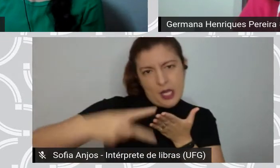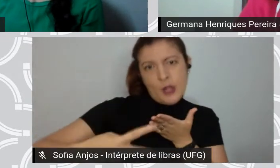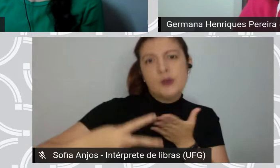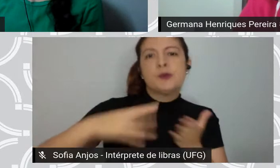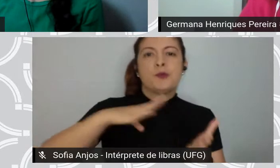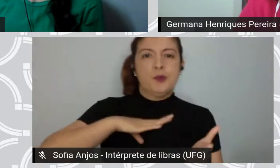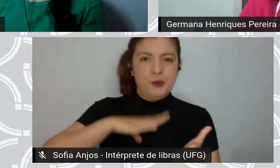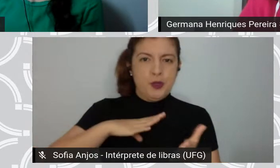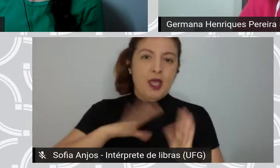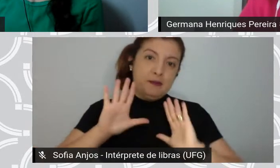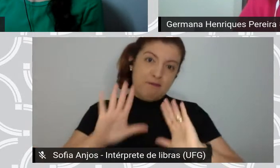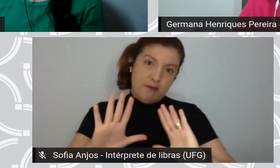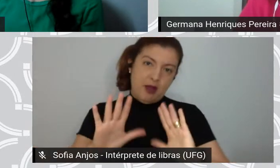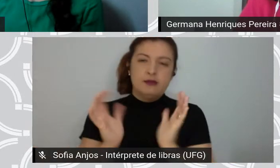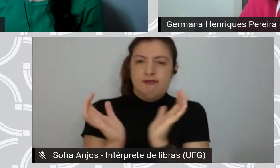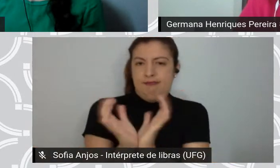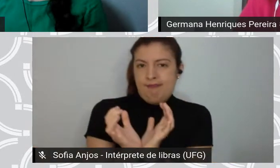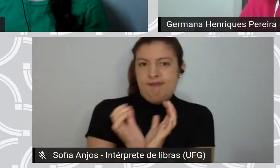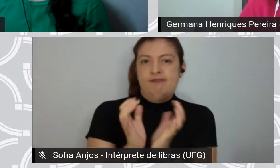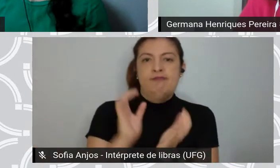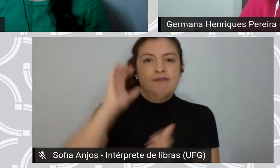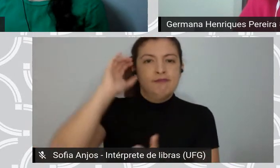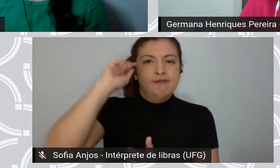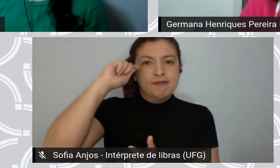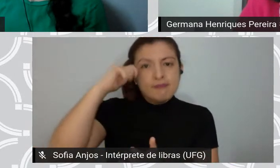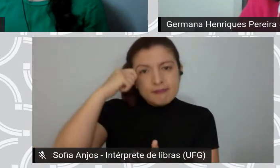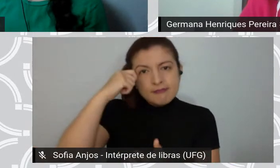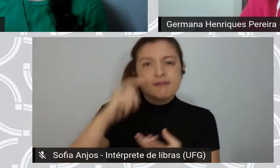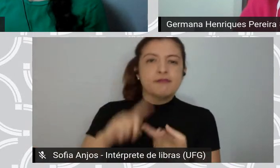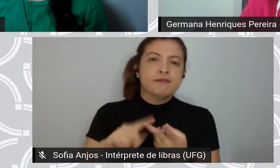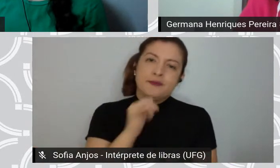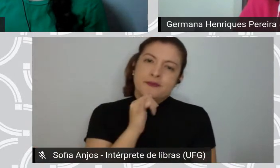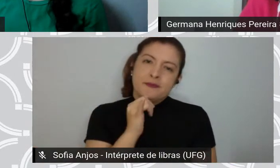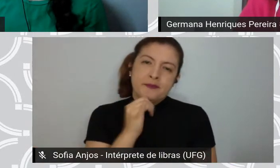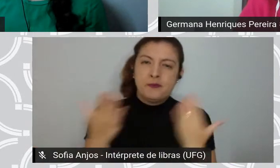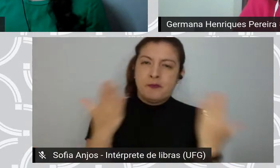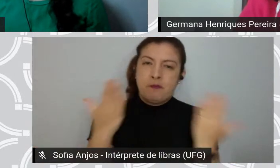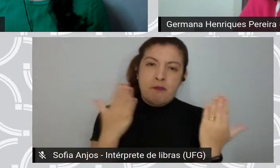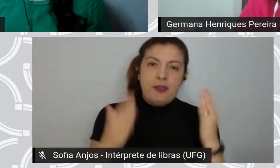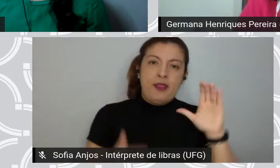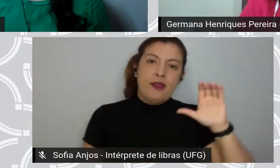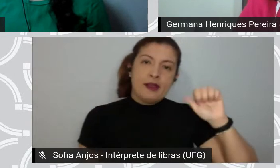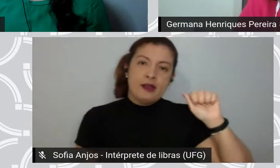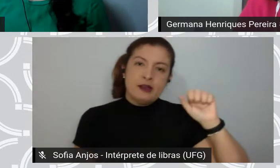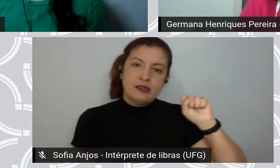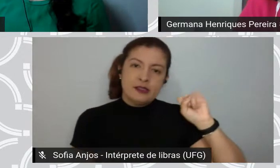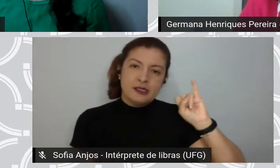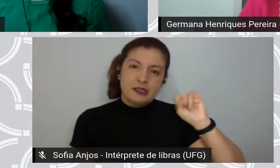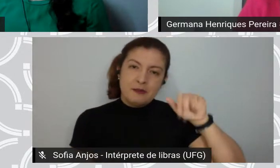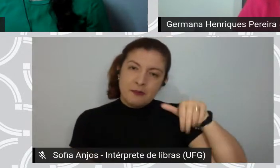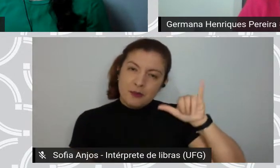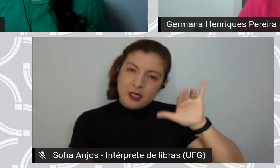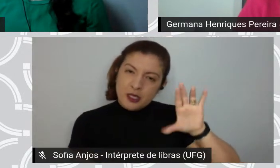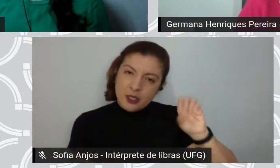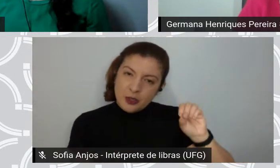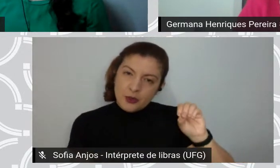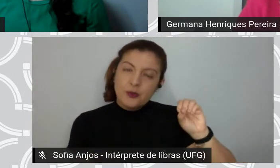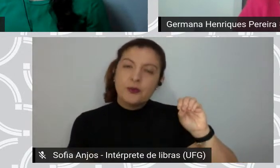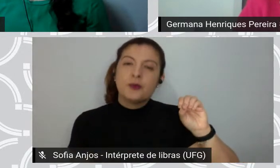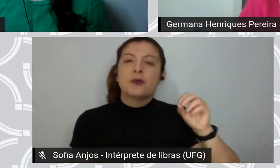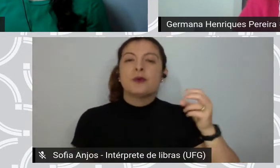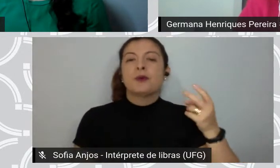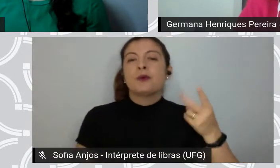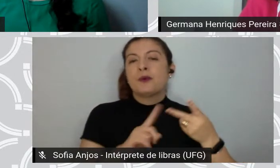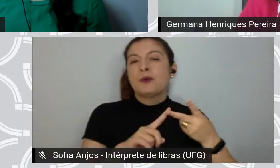De Casimiro de Abreu, de Castro Alves, e de vários escritores, né? Então, não se